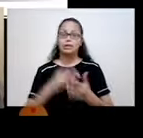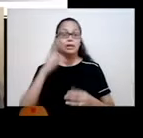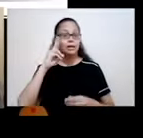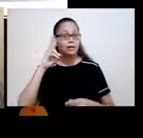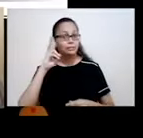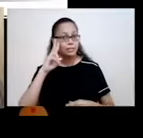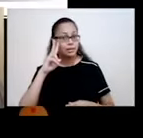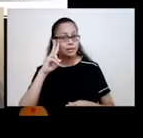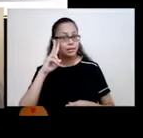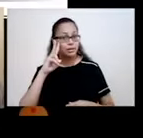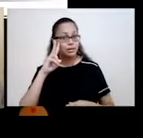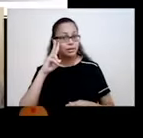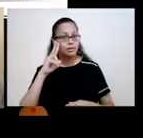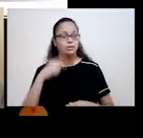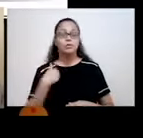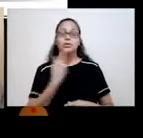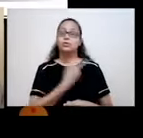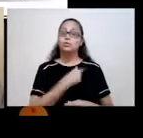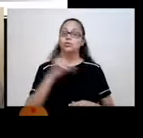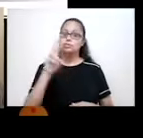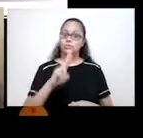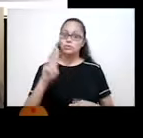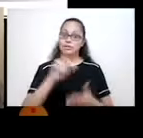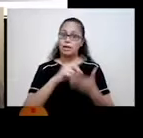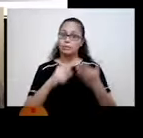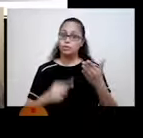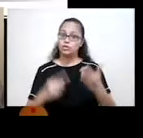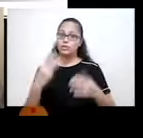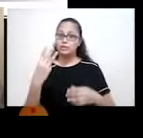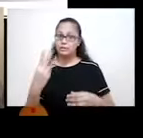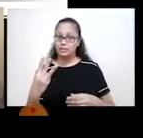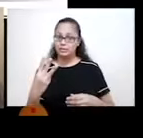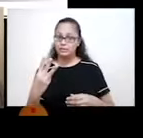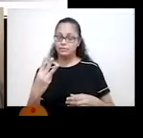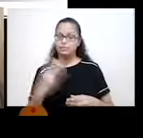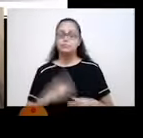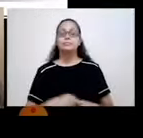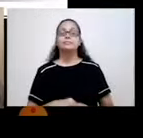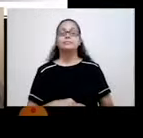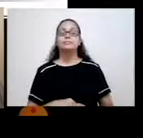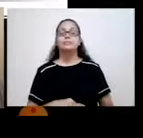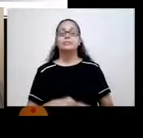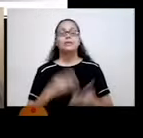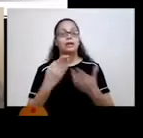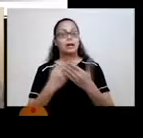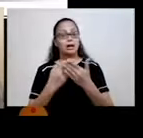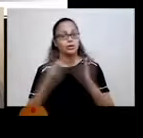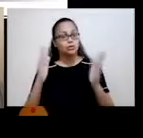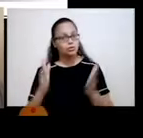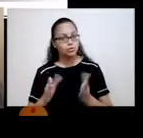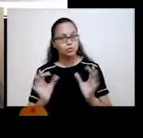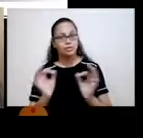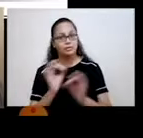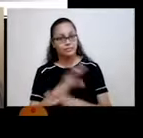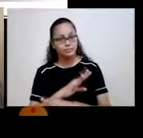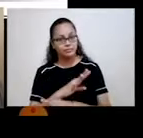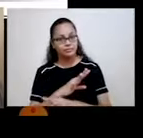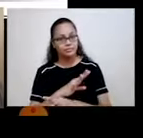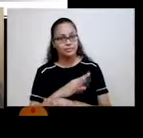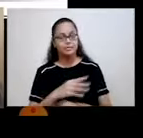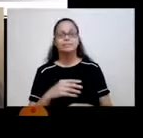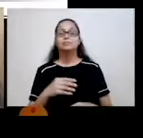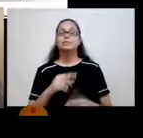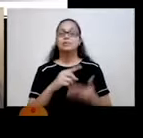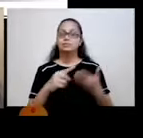que na próxima aula nós já vamos utilizar a apostila 3, tá? A apostila do terceiro bimestre. Com a aula de hoje nós finalizamos o conteúdo do